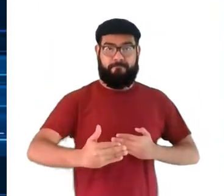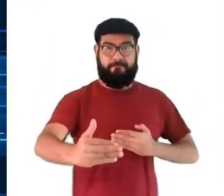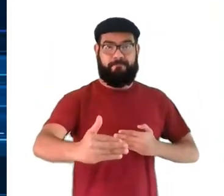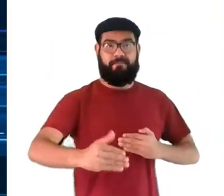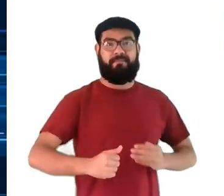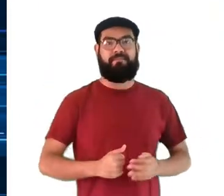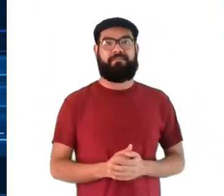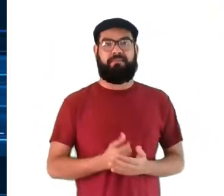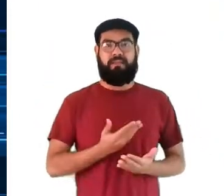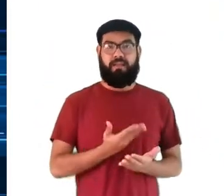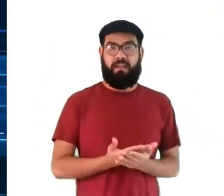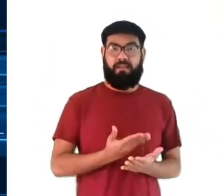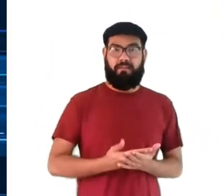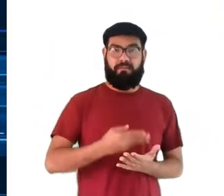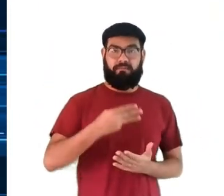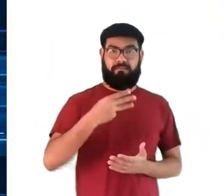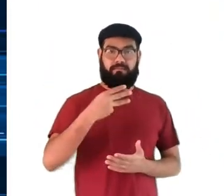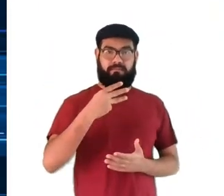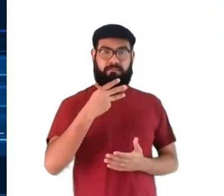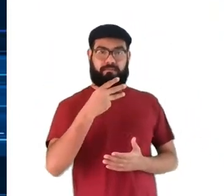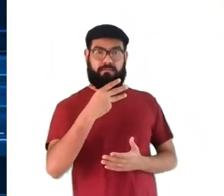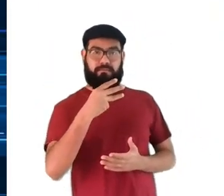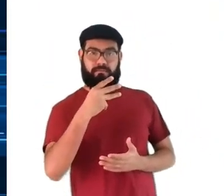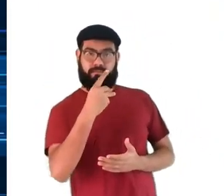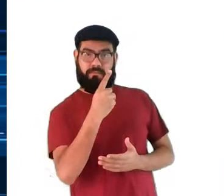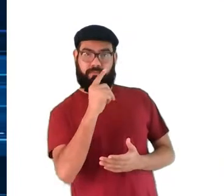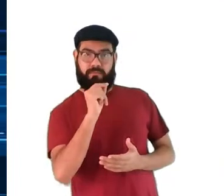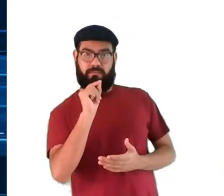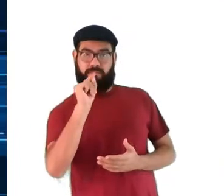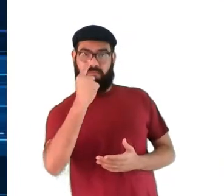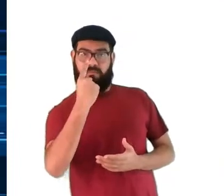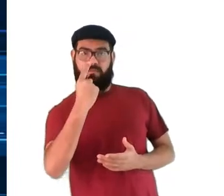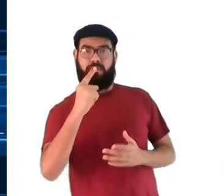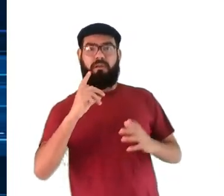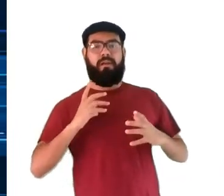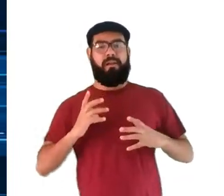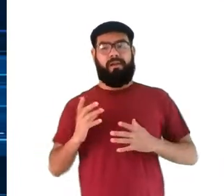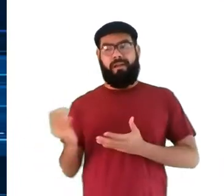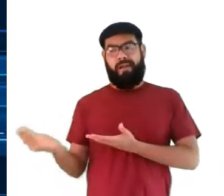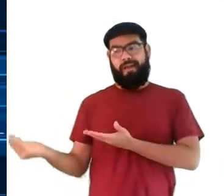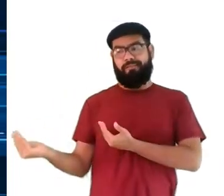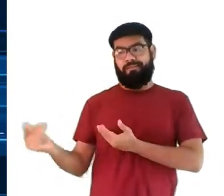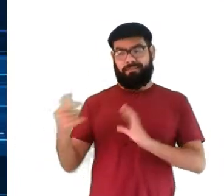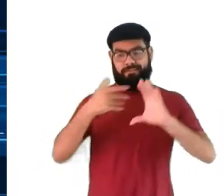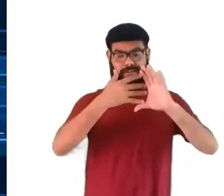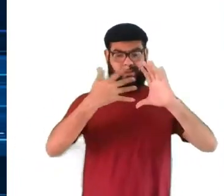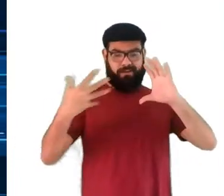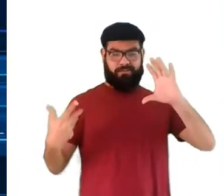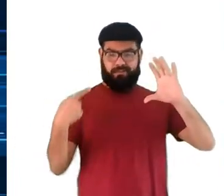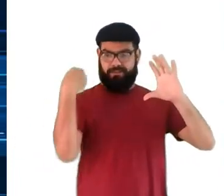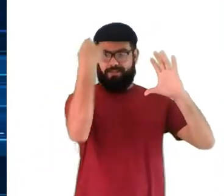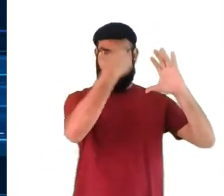Aula 1.1. Conteúdo: a adolescência e suas características.